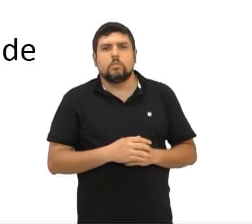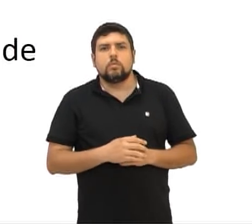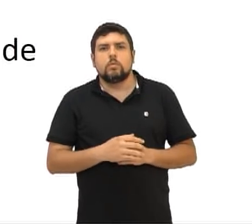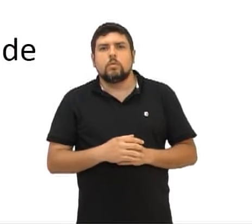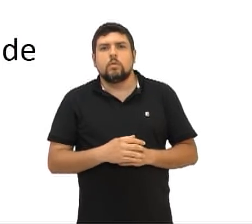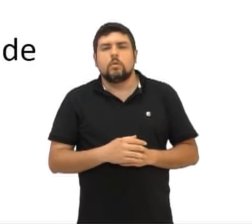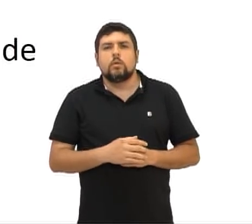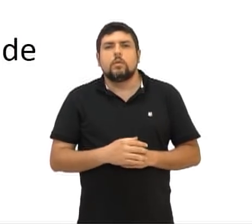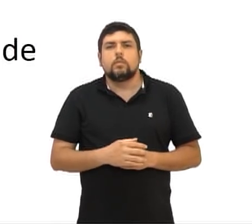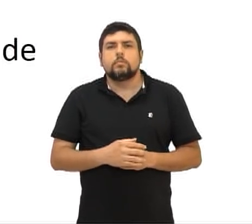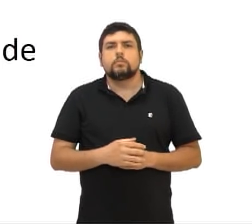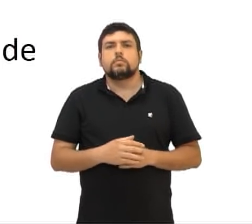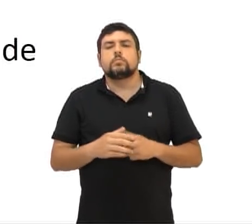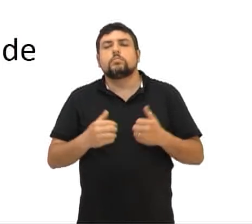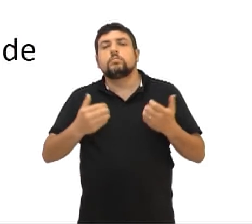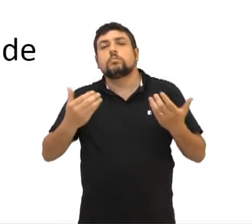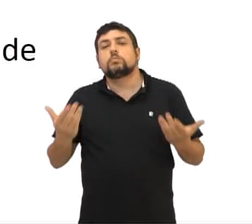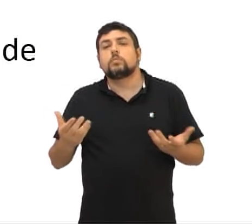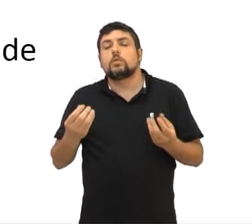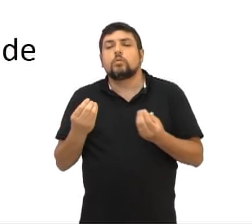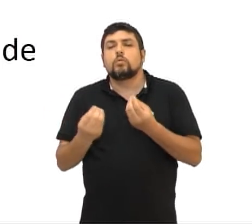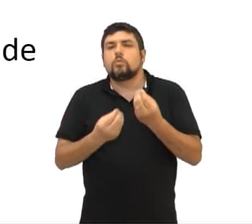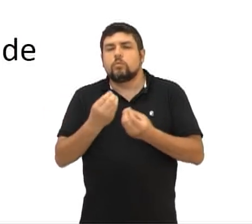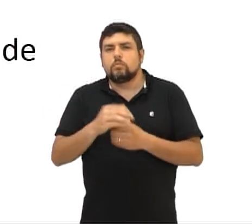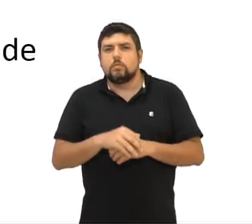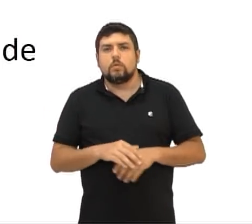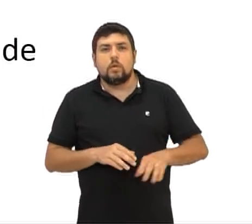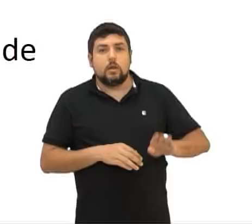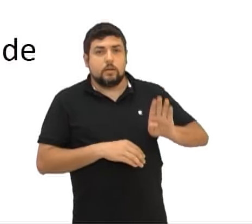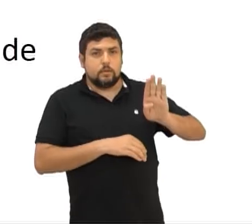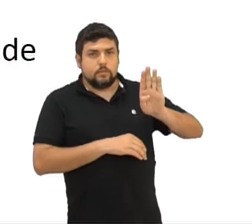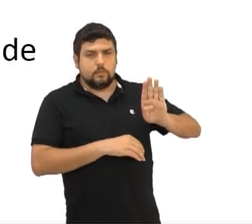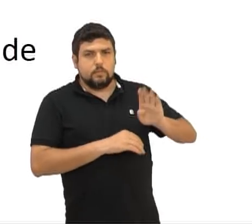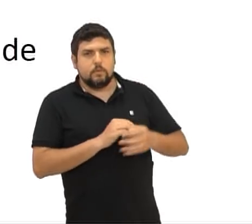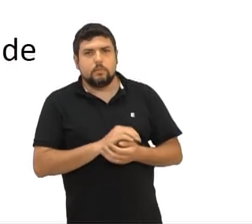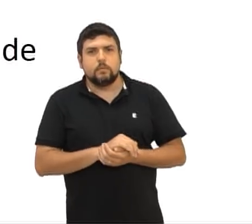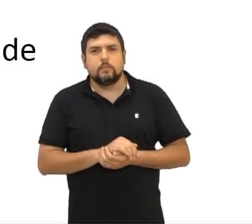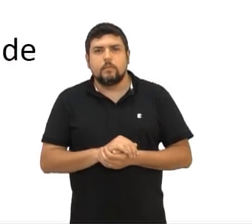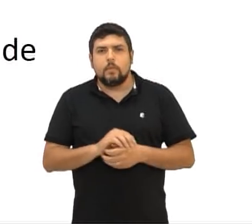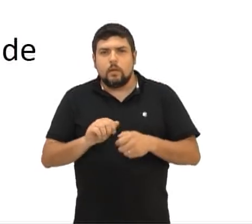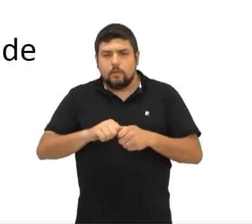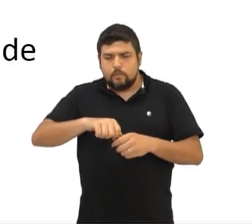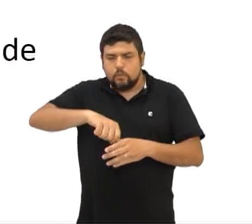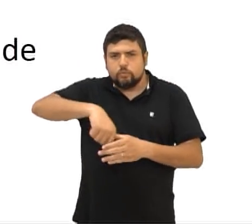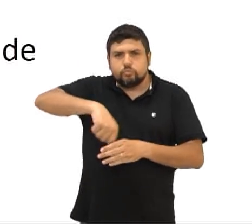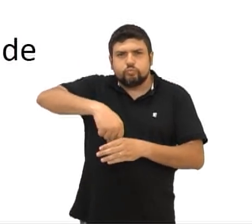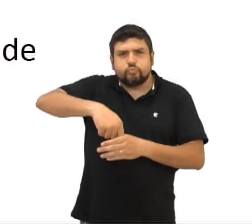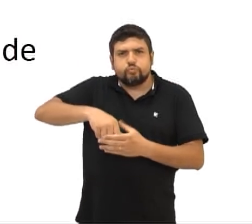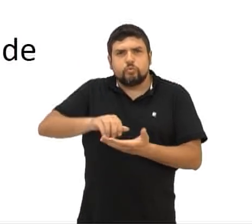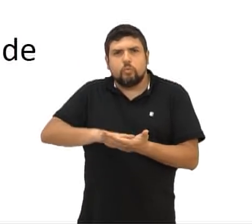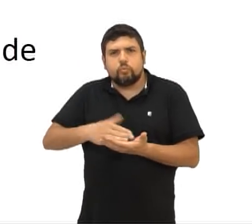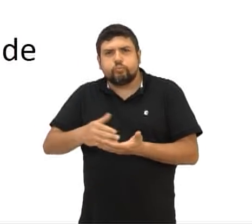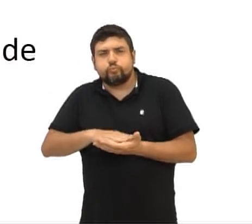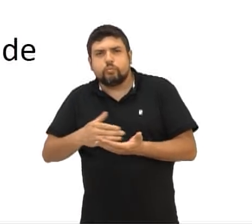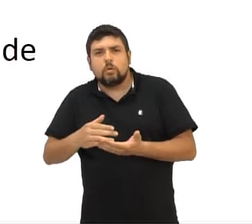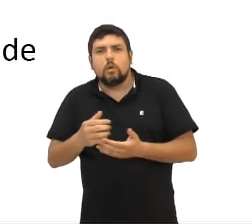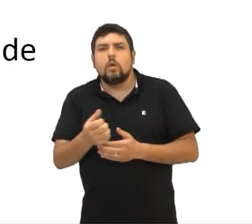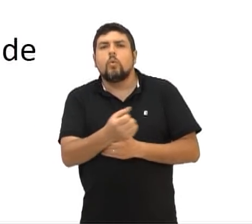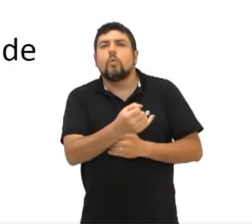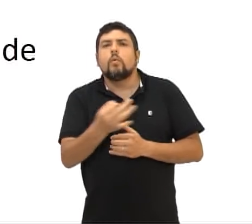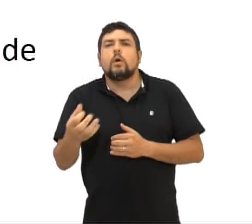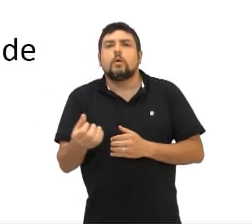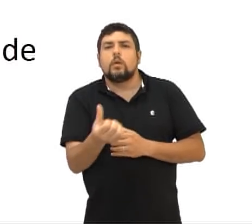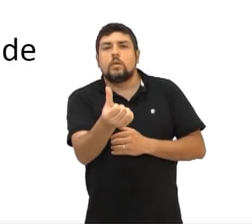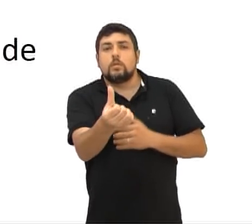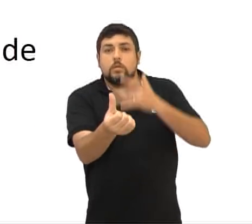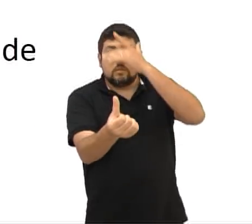de pessoas? Na letra B, Beth fez omelete para 6 pessoas.